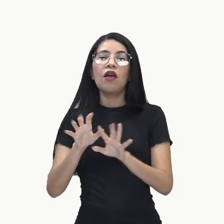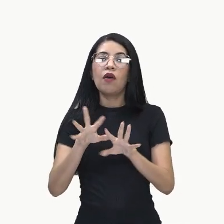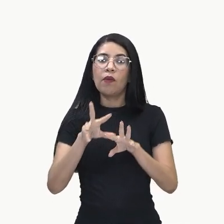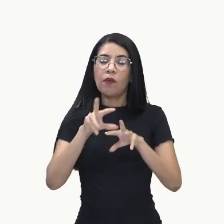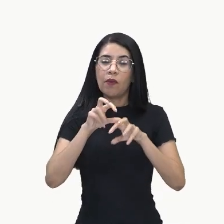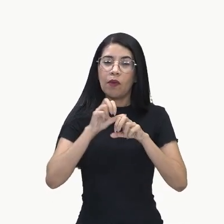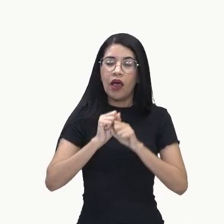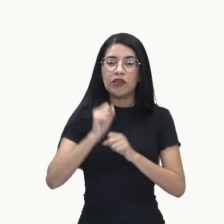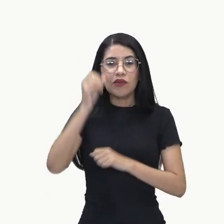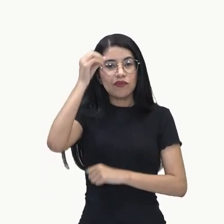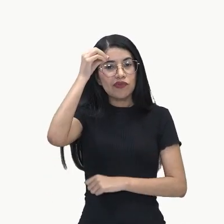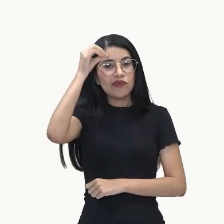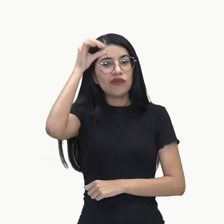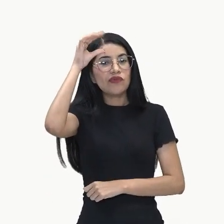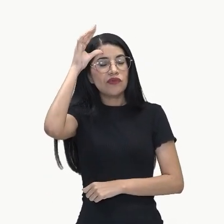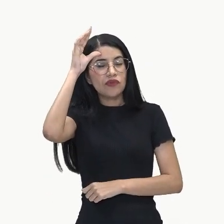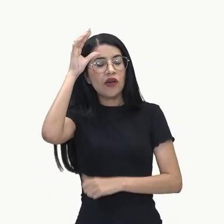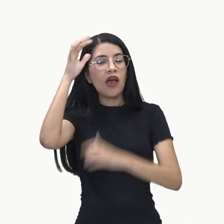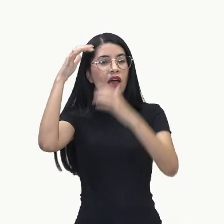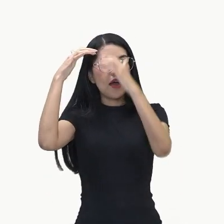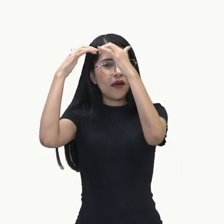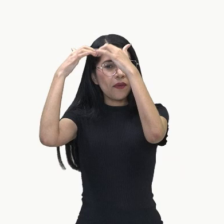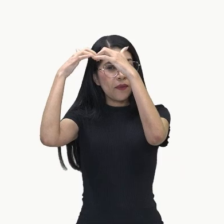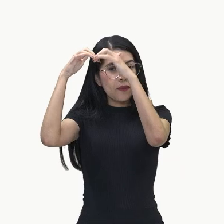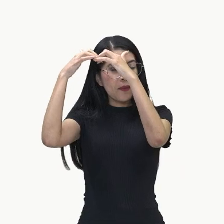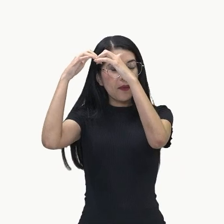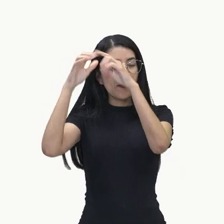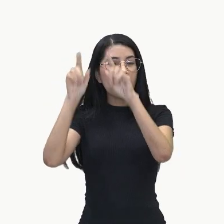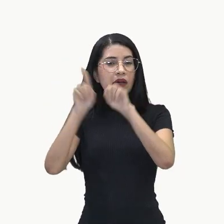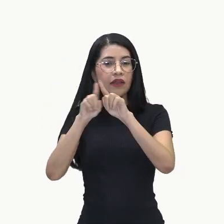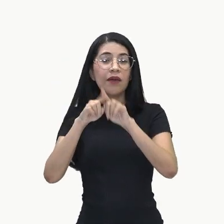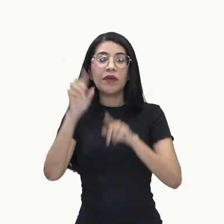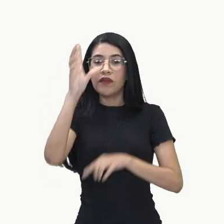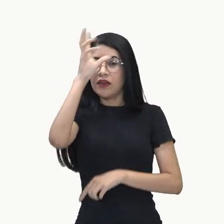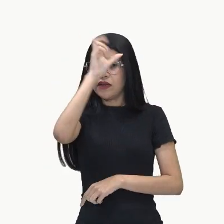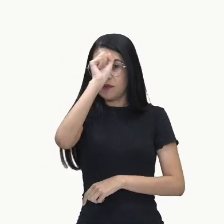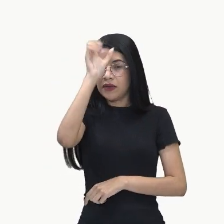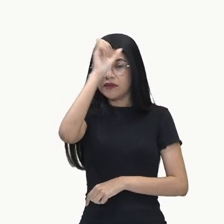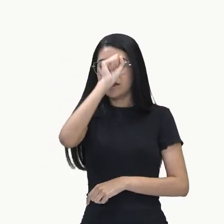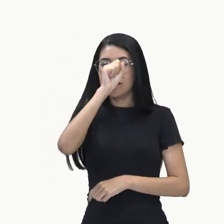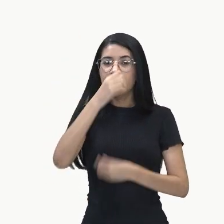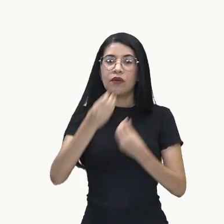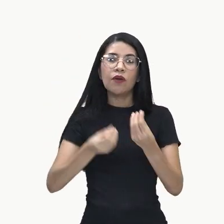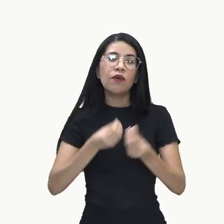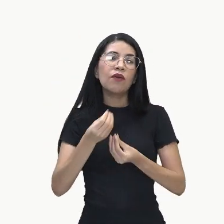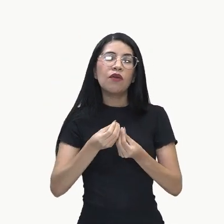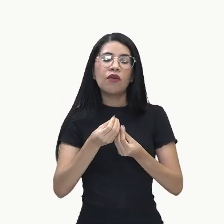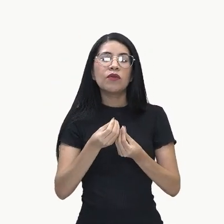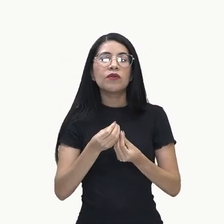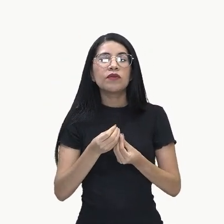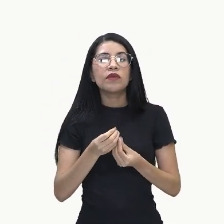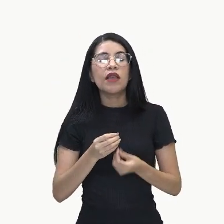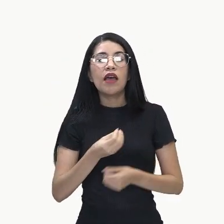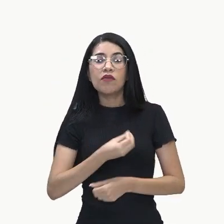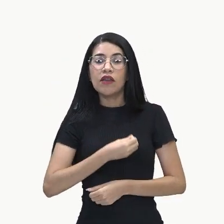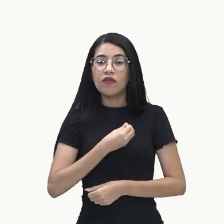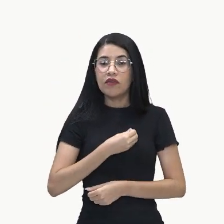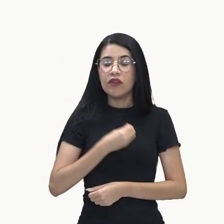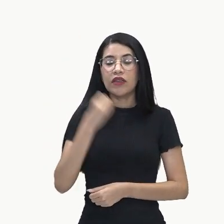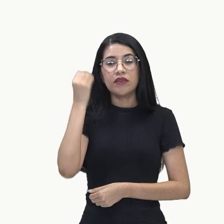saberes, adquirindo consciência e adquirindo aprendizado. Através do quê? Da